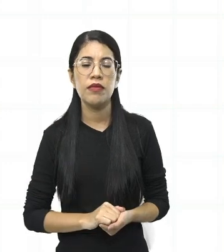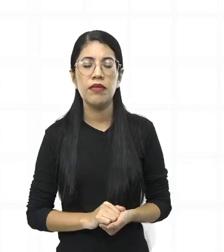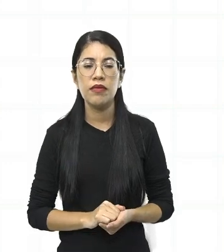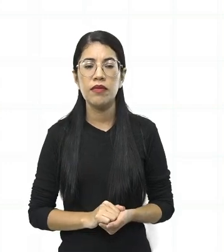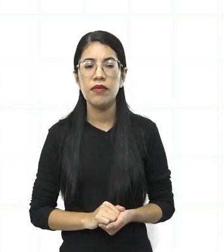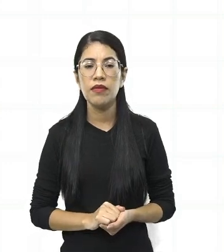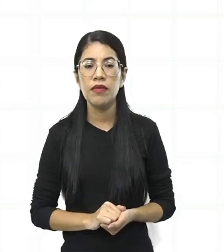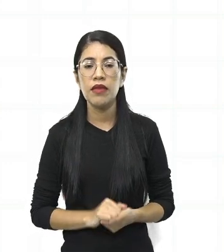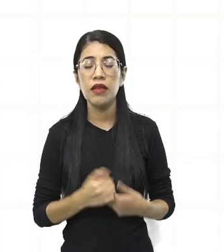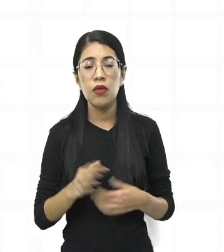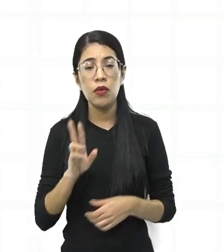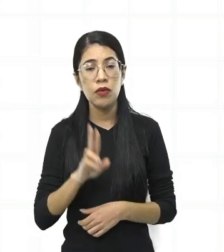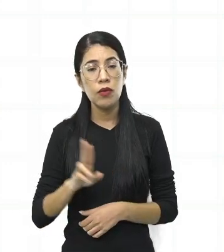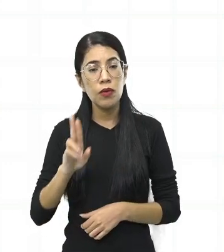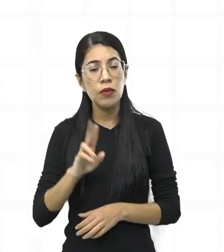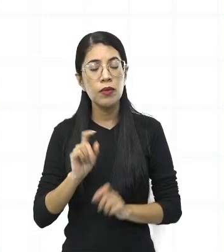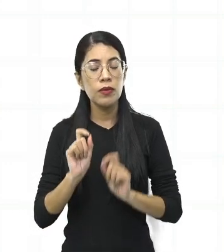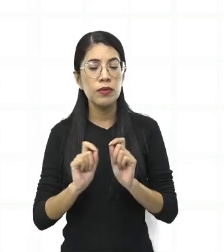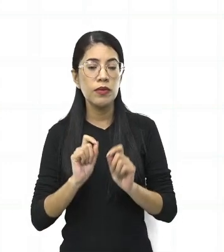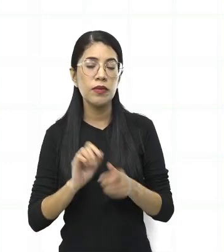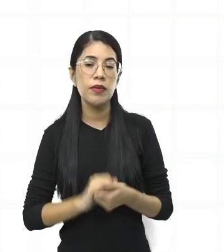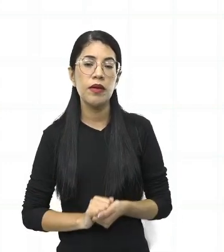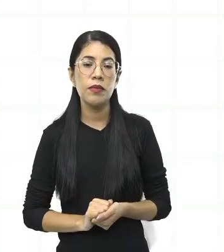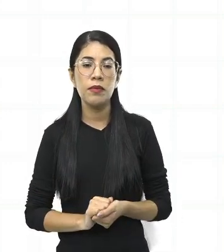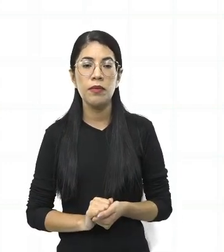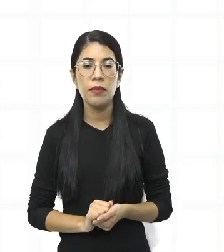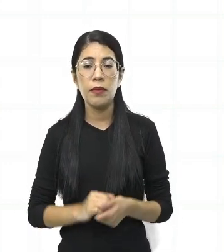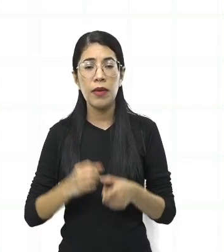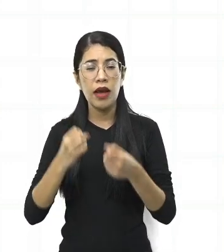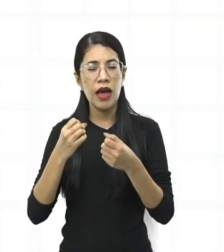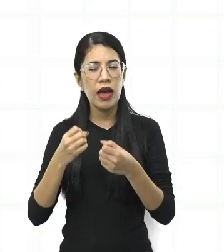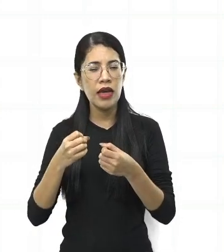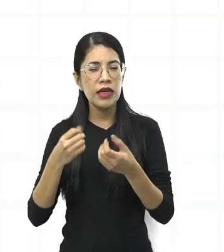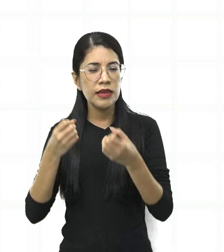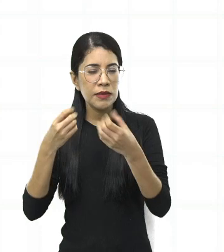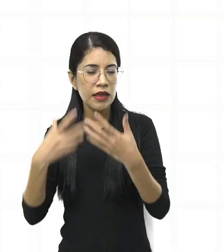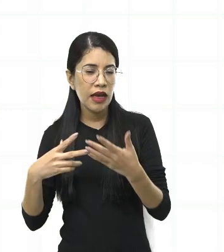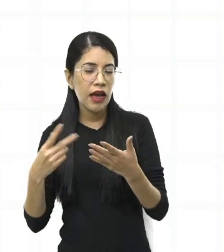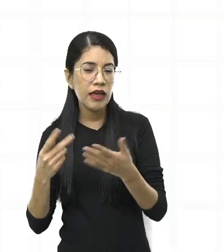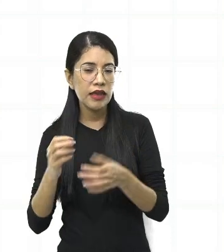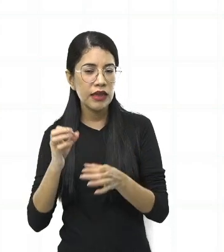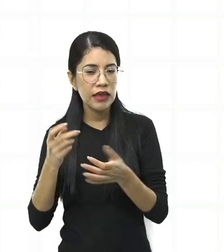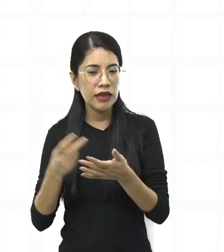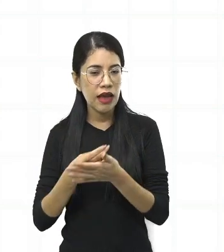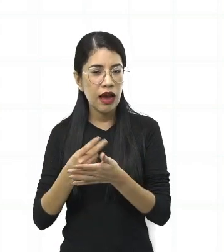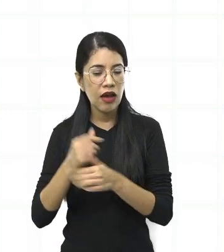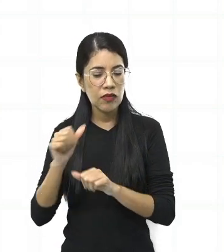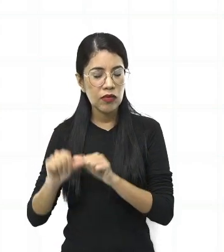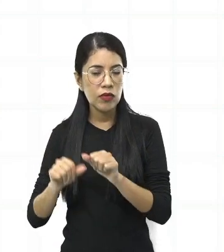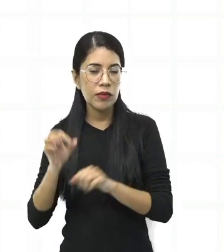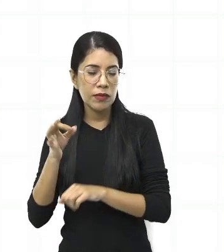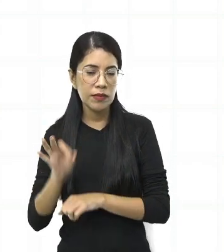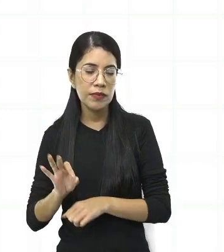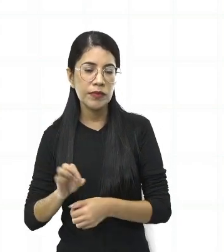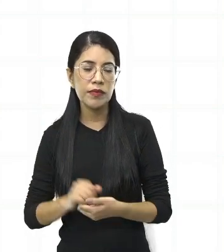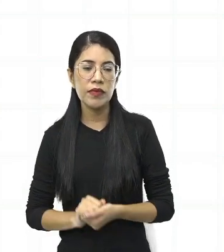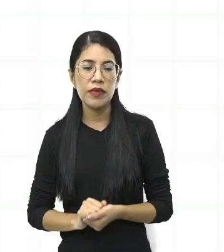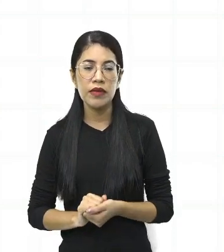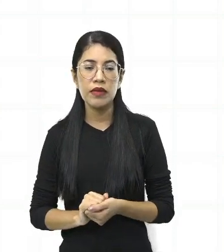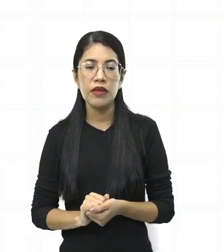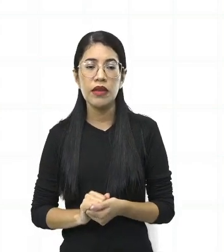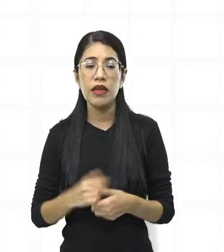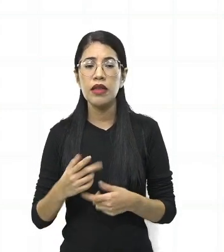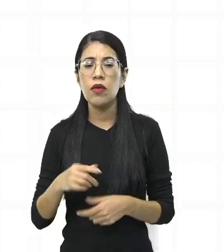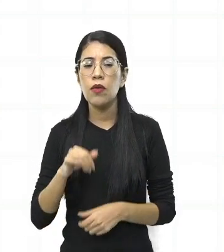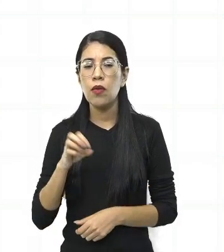aqui para uma correção, né? Eu tenho que utilizar vírgula. Marcos foi mal na